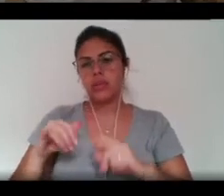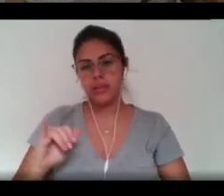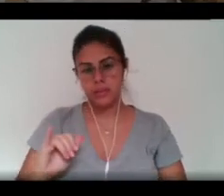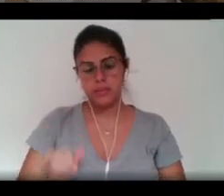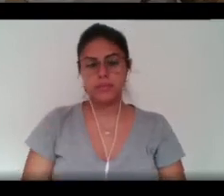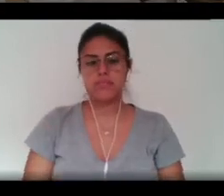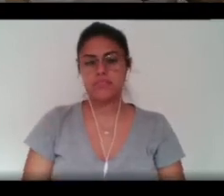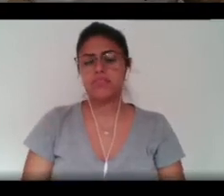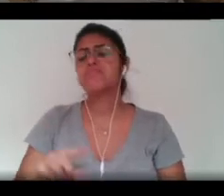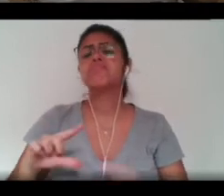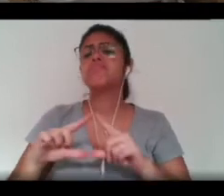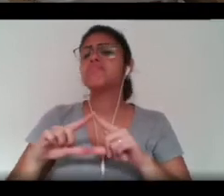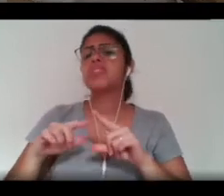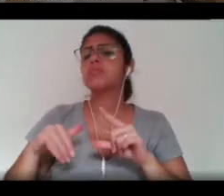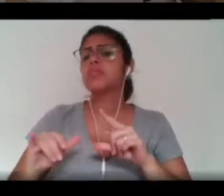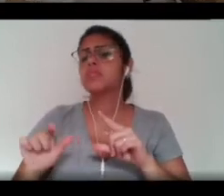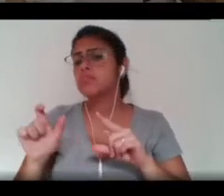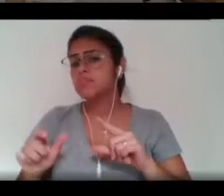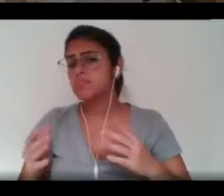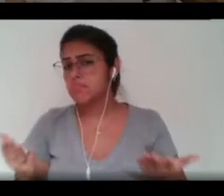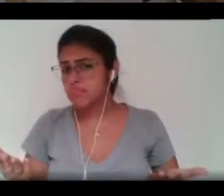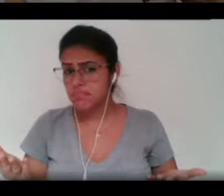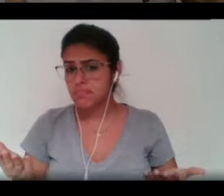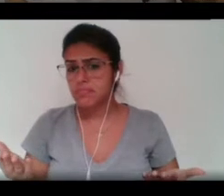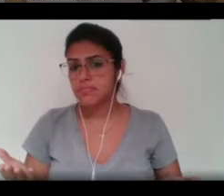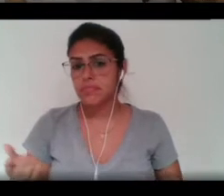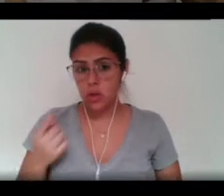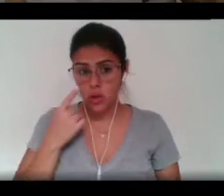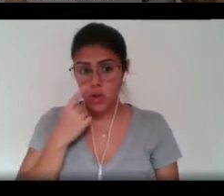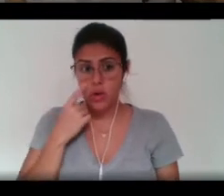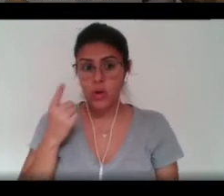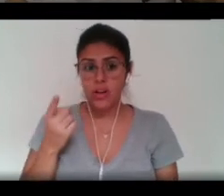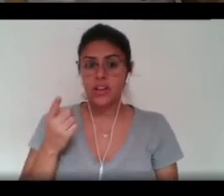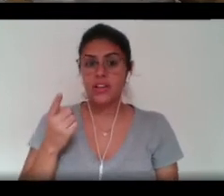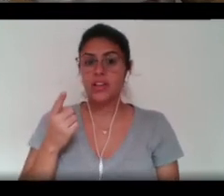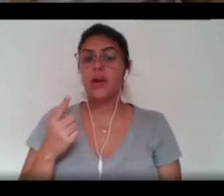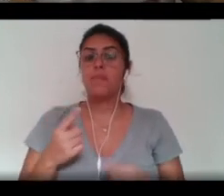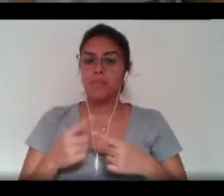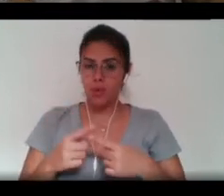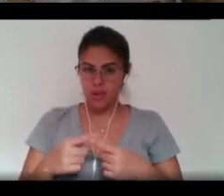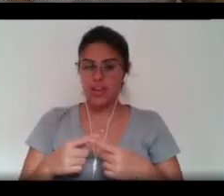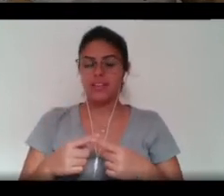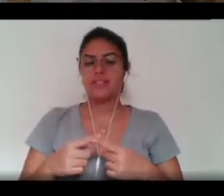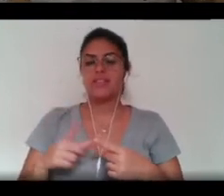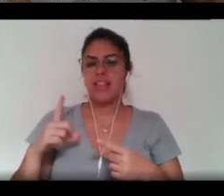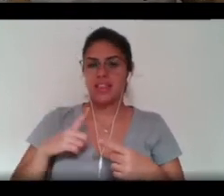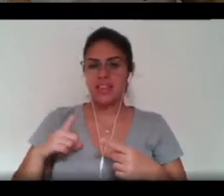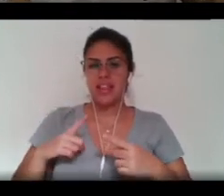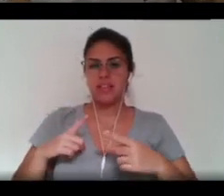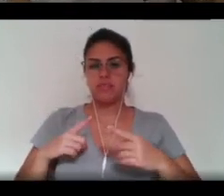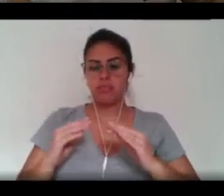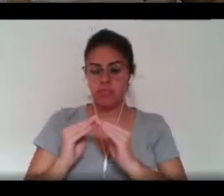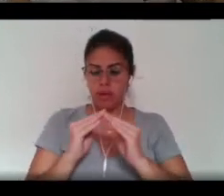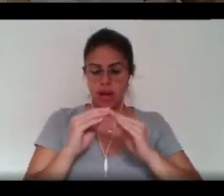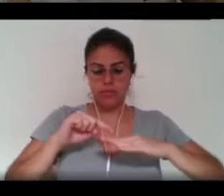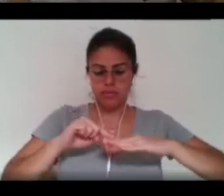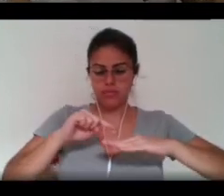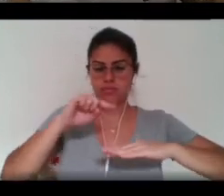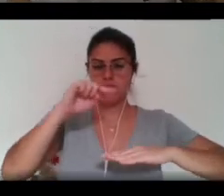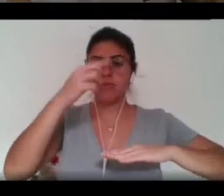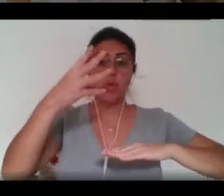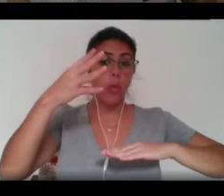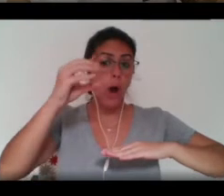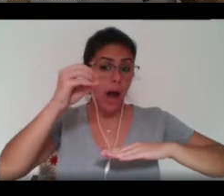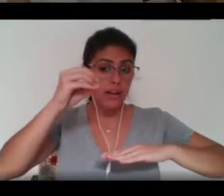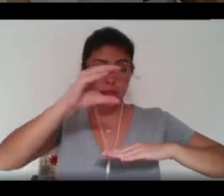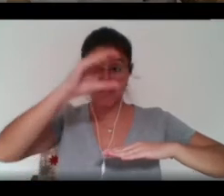um ΔY. E quem que é esse ΔY aqui? Né? Observe que o saco de areia ele foi largado de